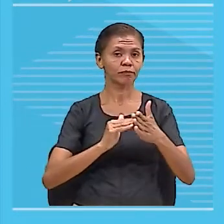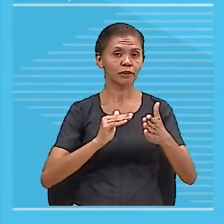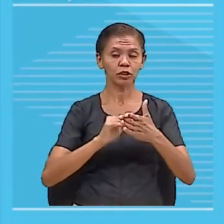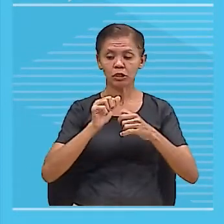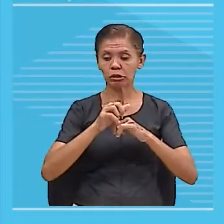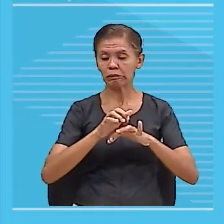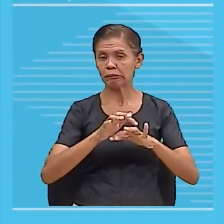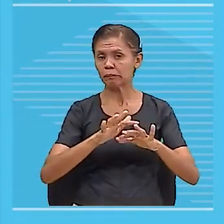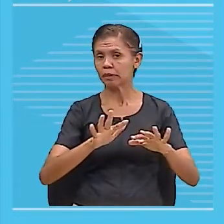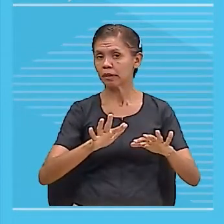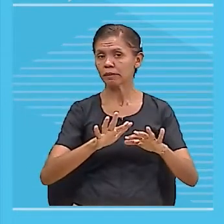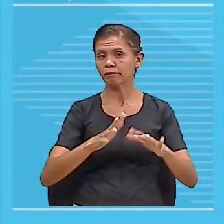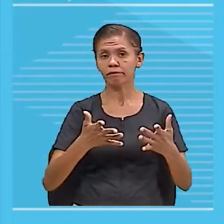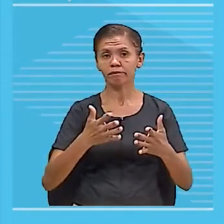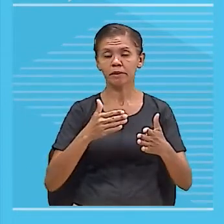meio externo.